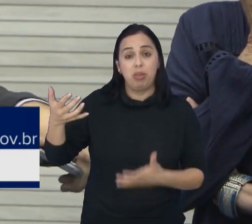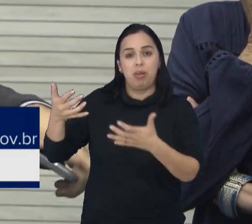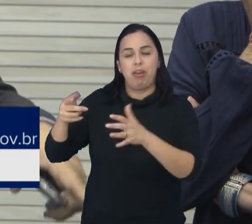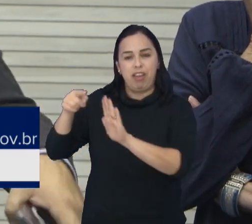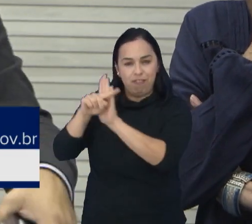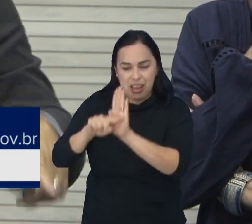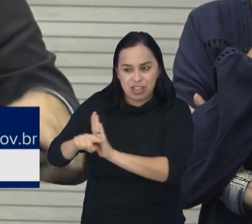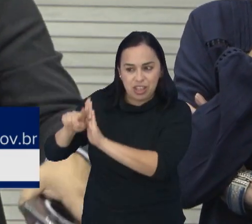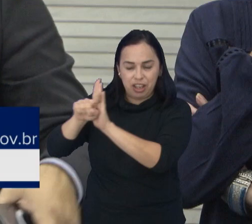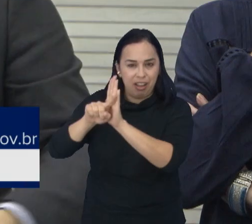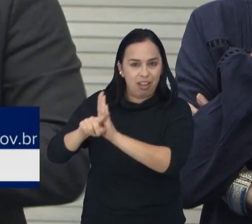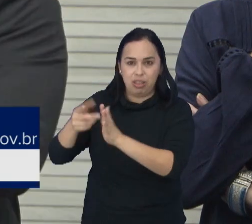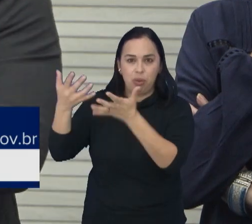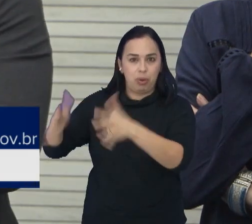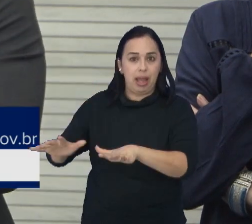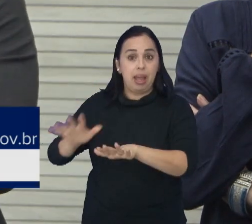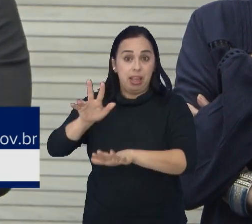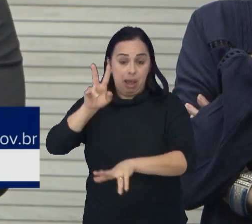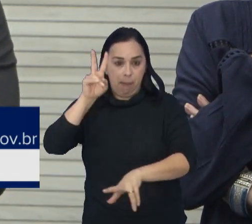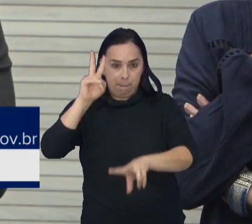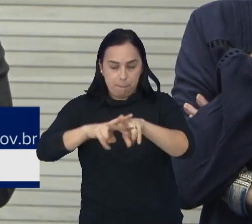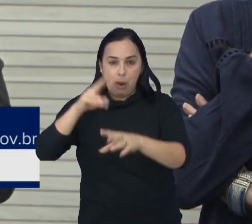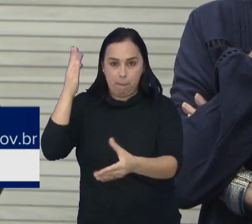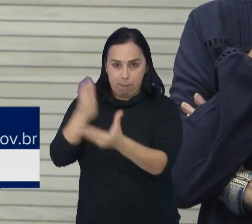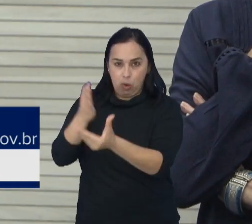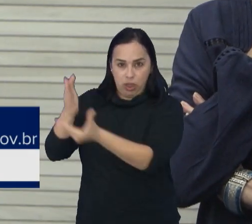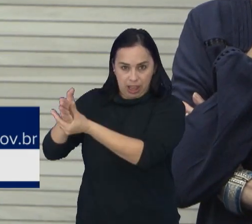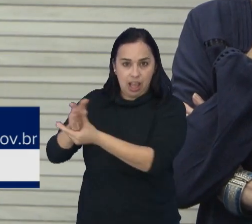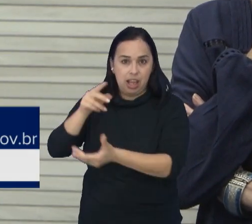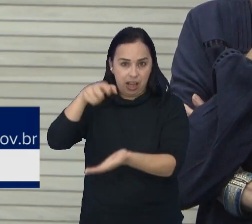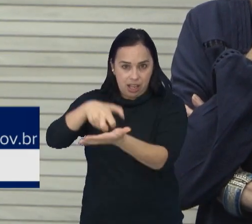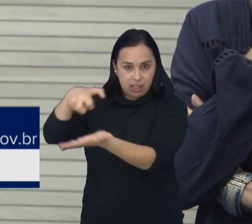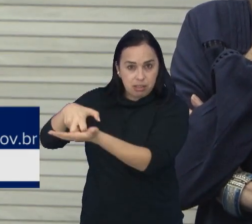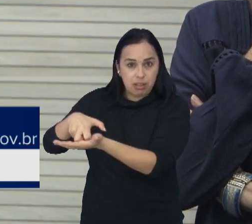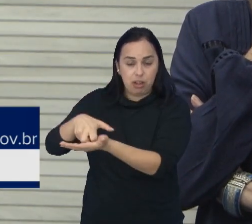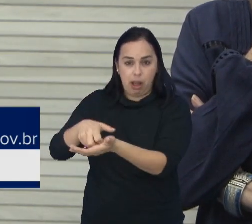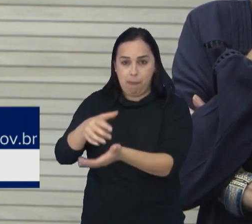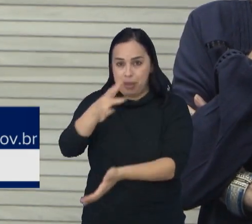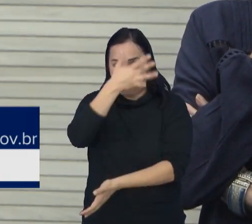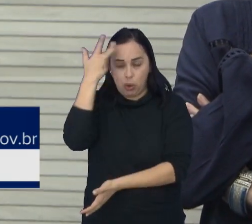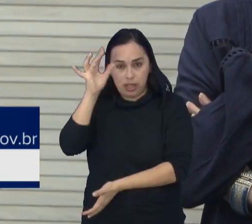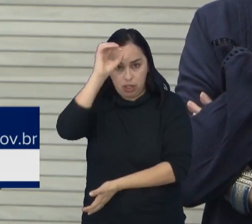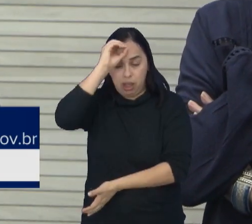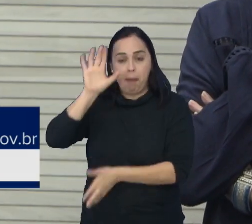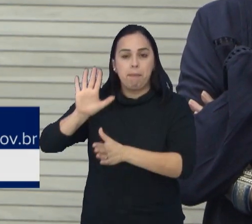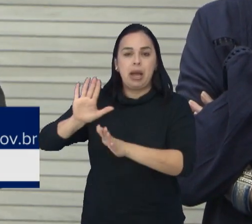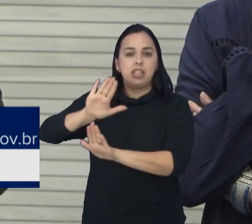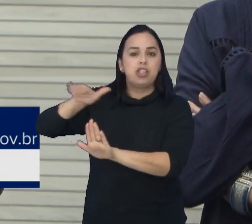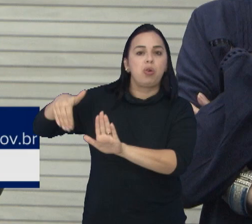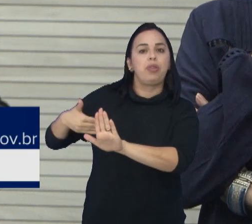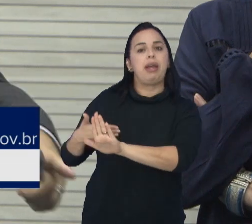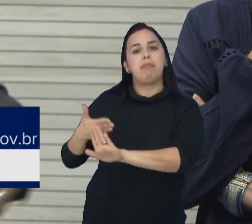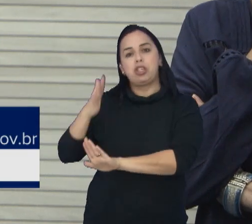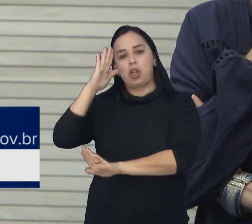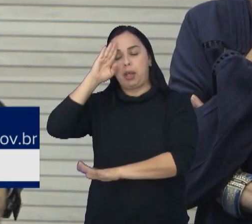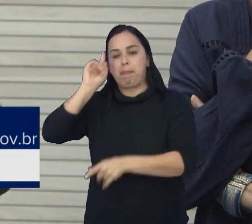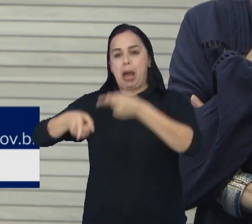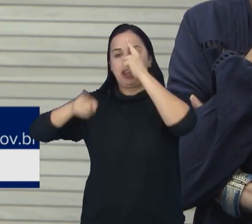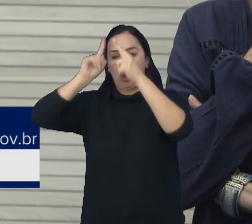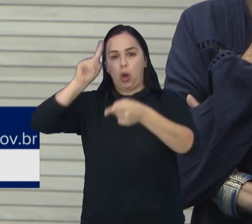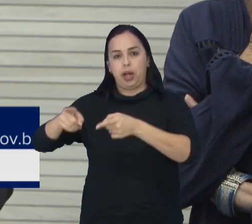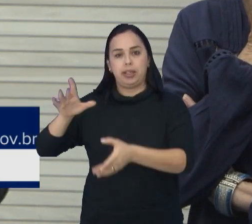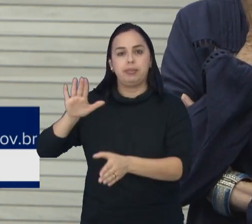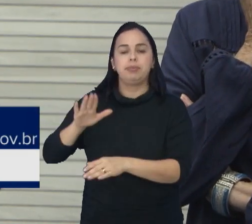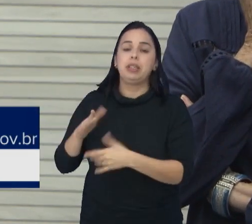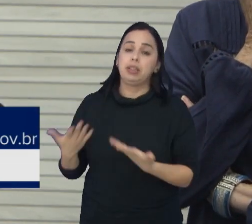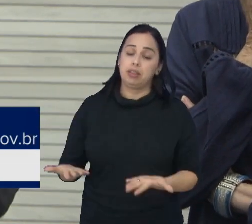punir, né, os inocentes, mas não quer ser investigado. Então é uma canalice desse partido, dessas pessoas que ficam aqui